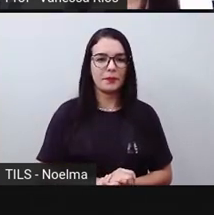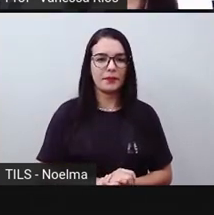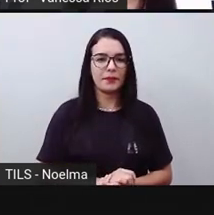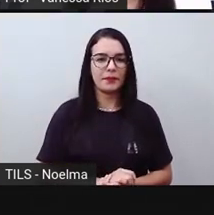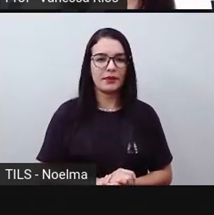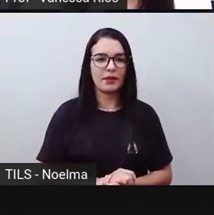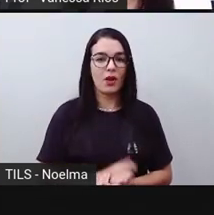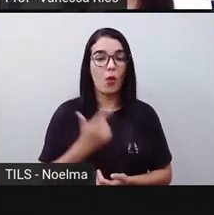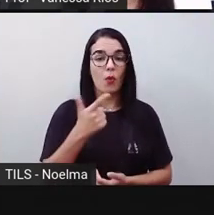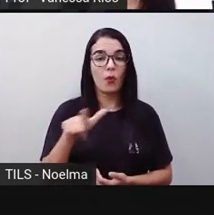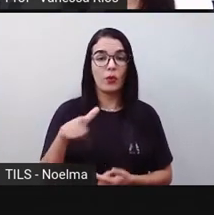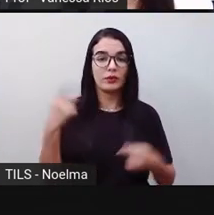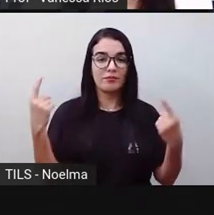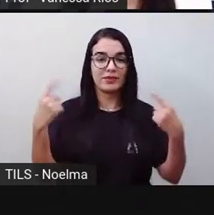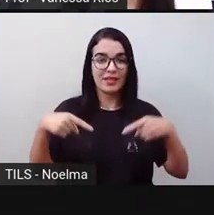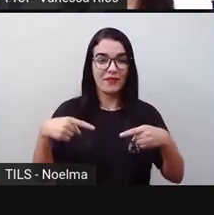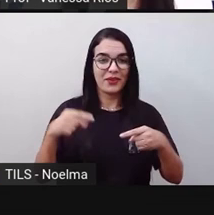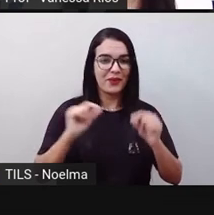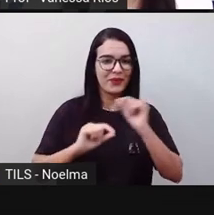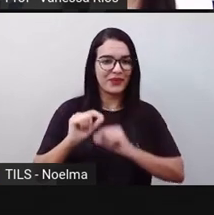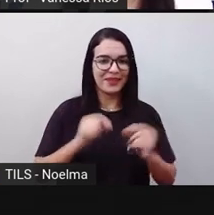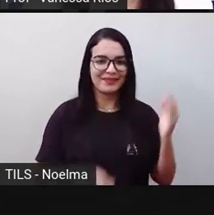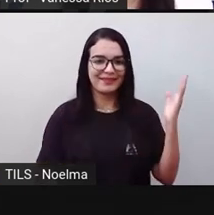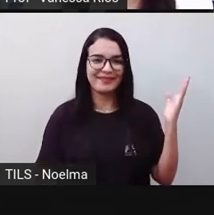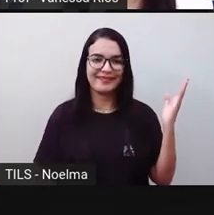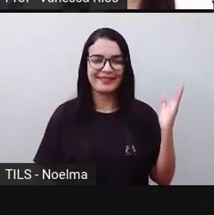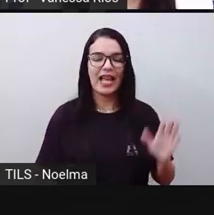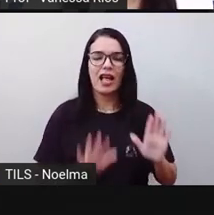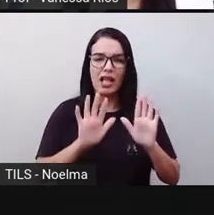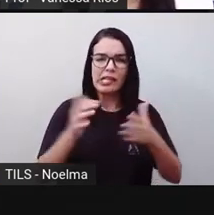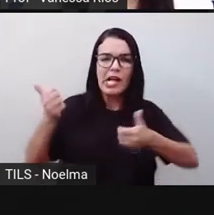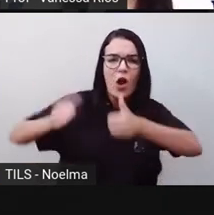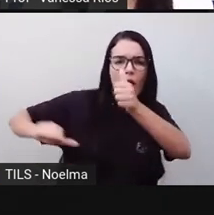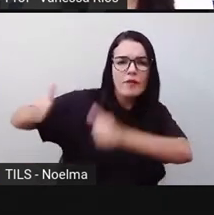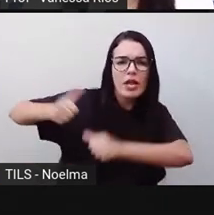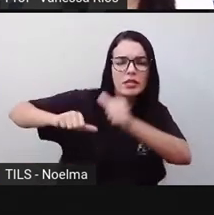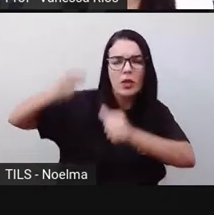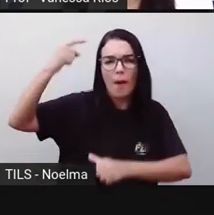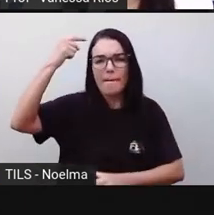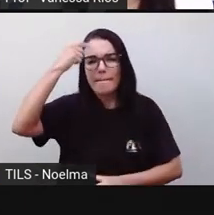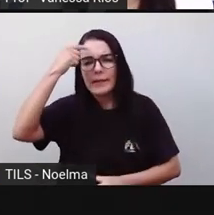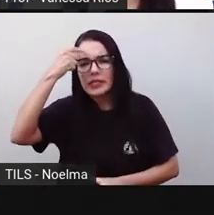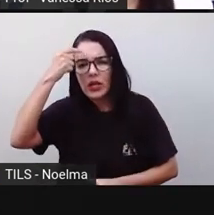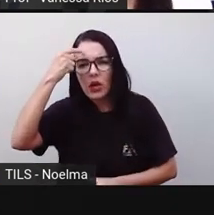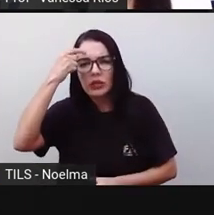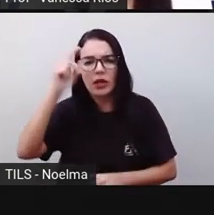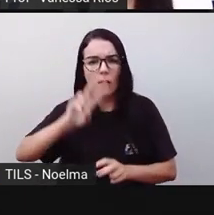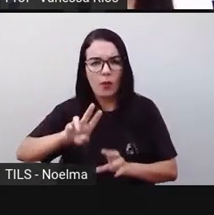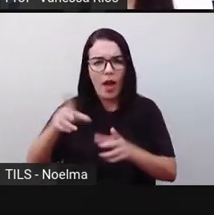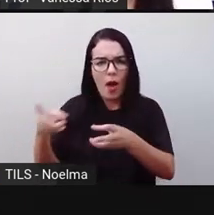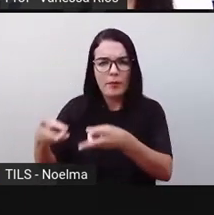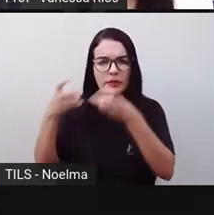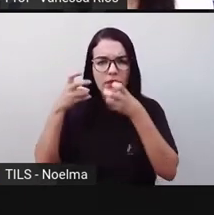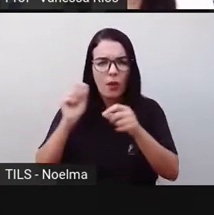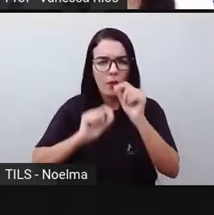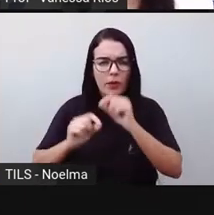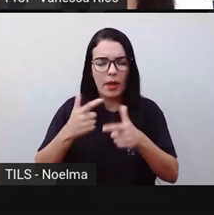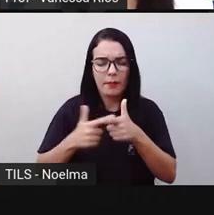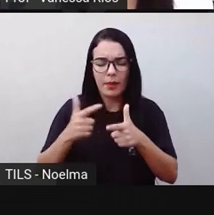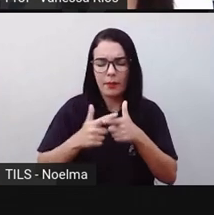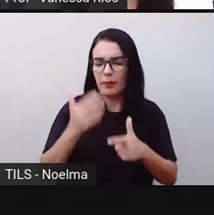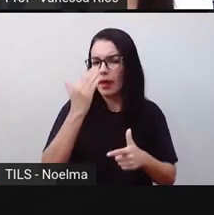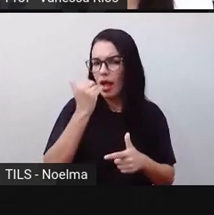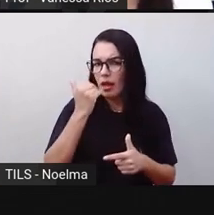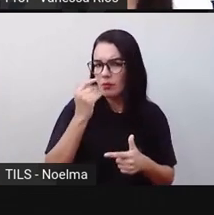45. E a Pro tem outro cálculo para a gente resolver, olhem só. Em uma avaliação psicológica para observar comportamentos